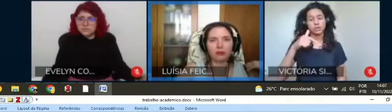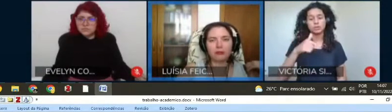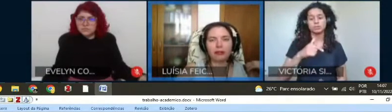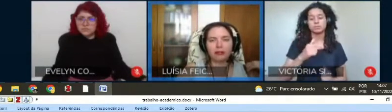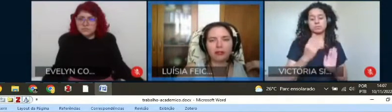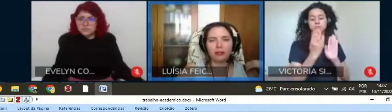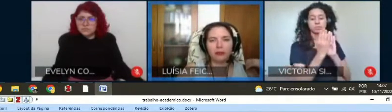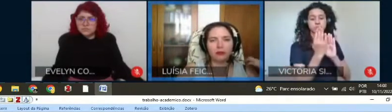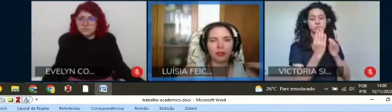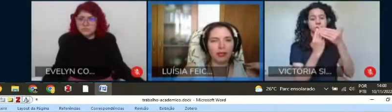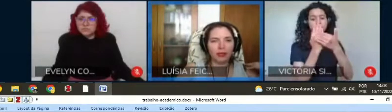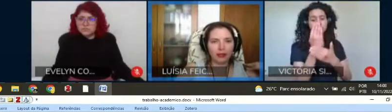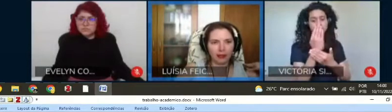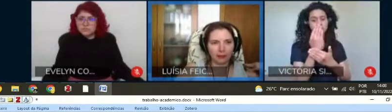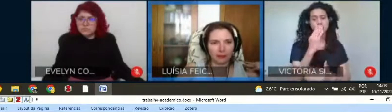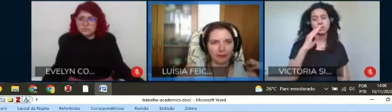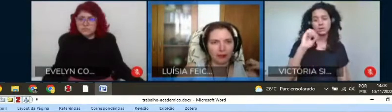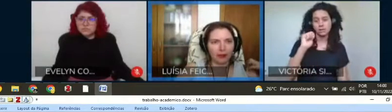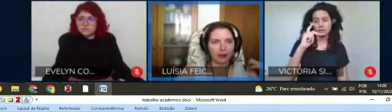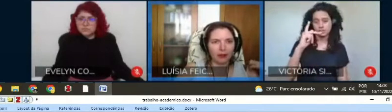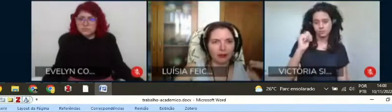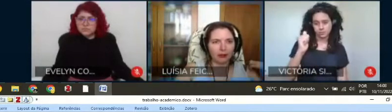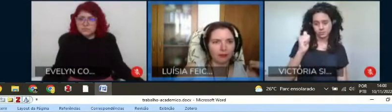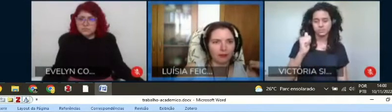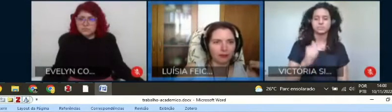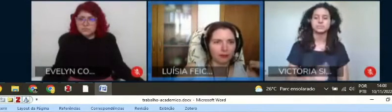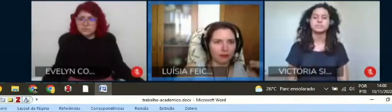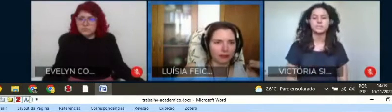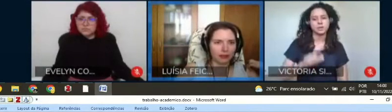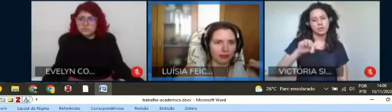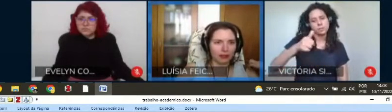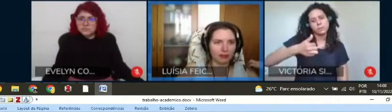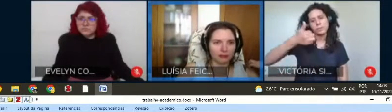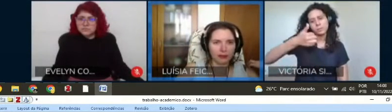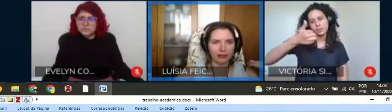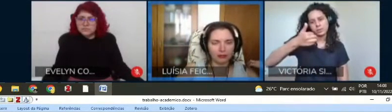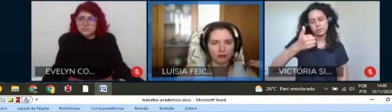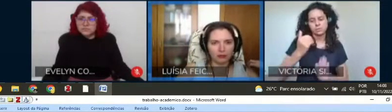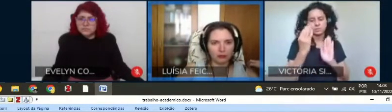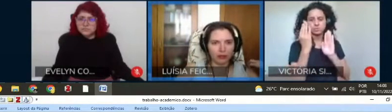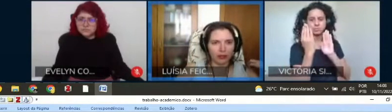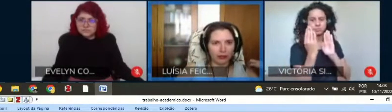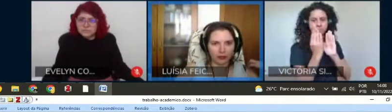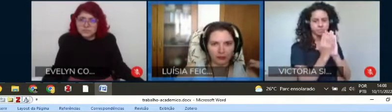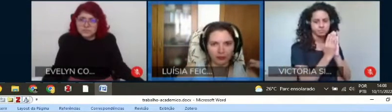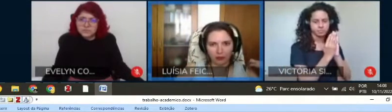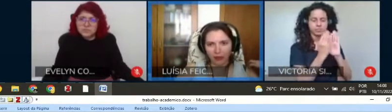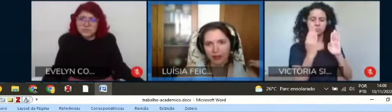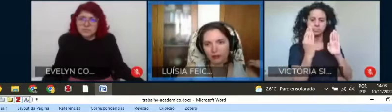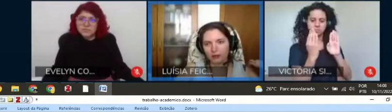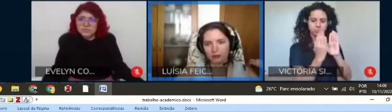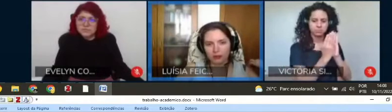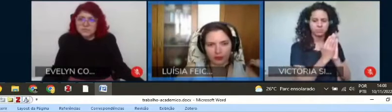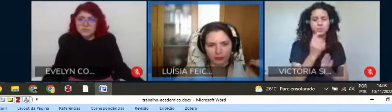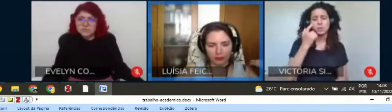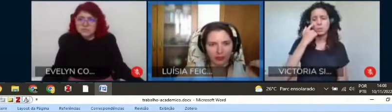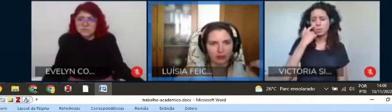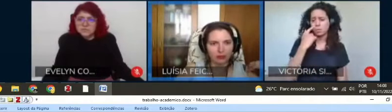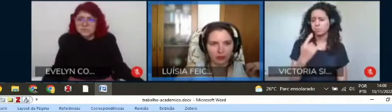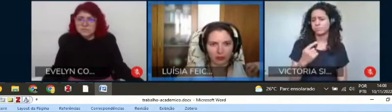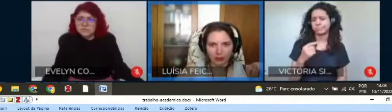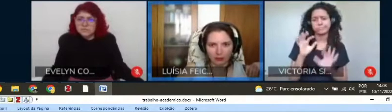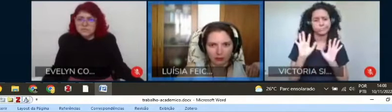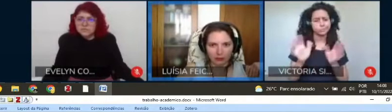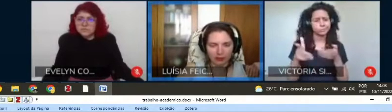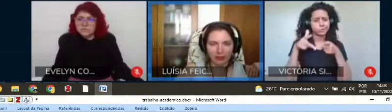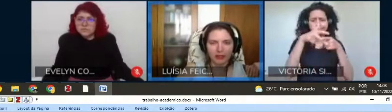elemento do trabalho acadêmico, que é a capa. E vocês podem ver, está aqui as margens, já é tamanho A4, já está